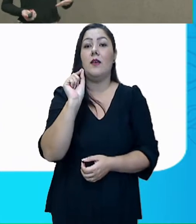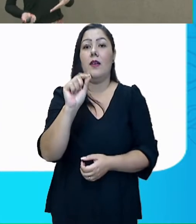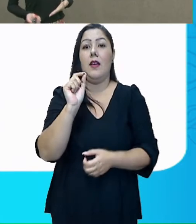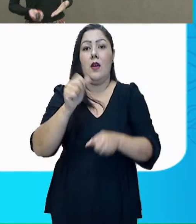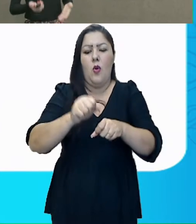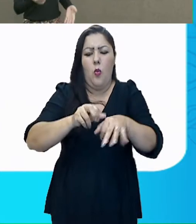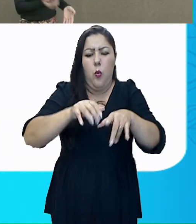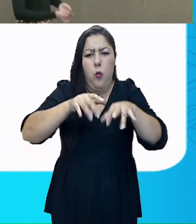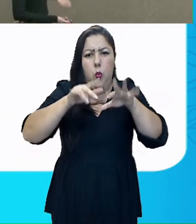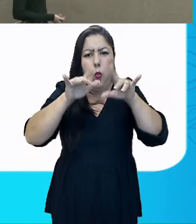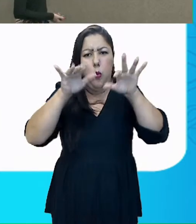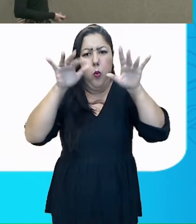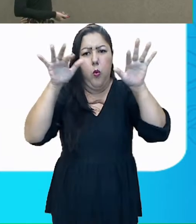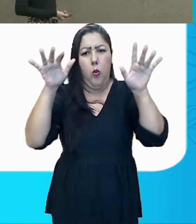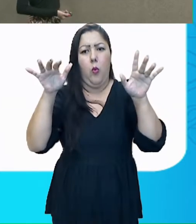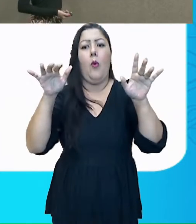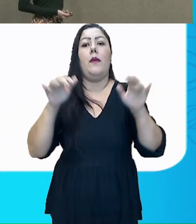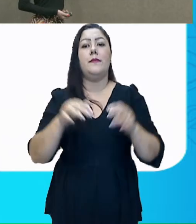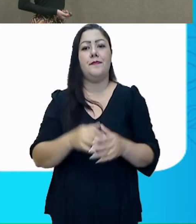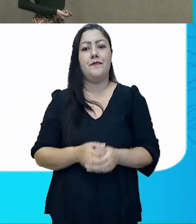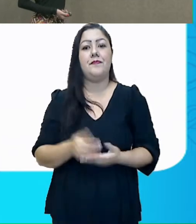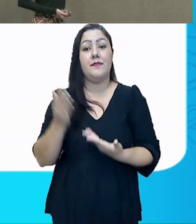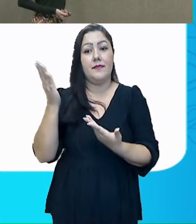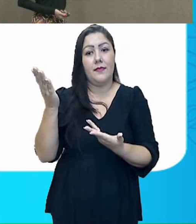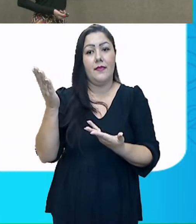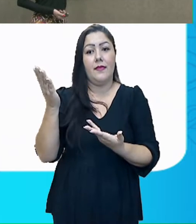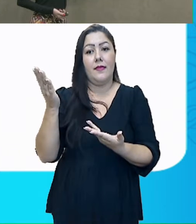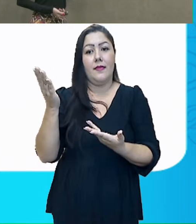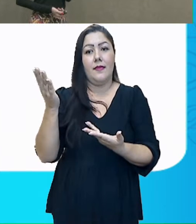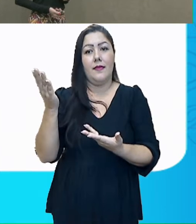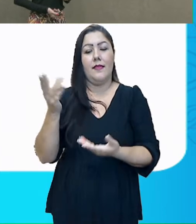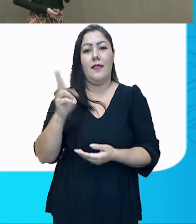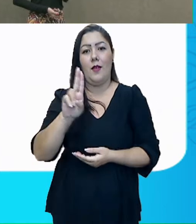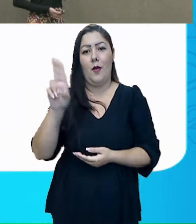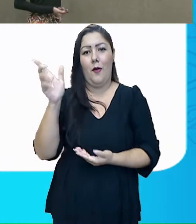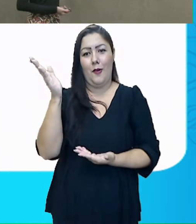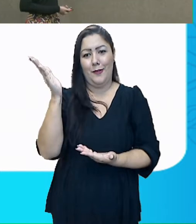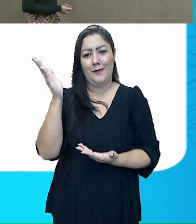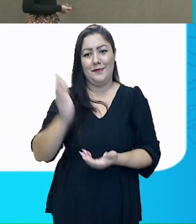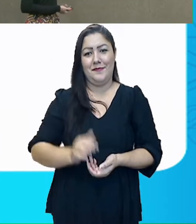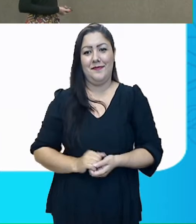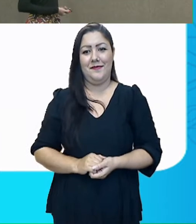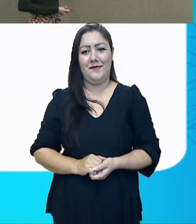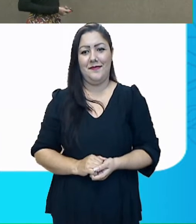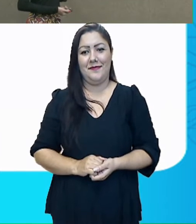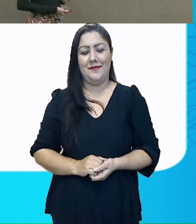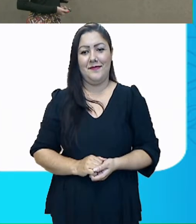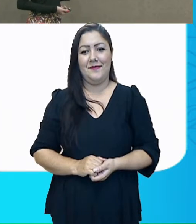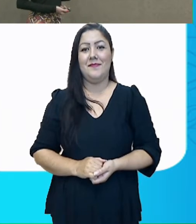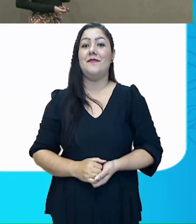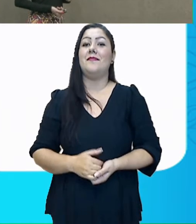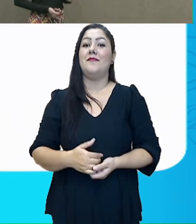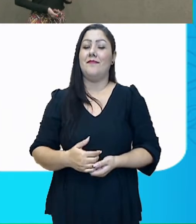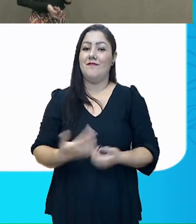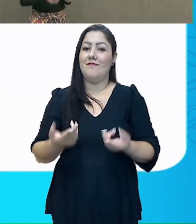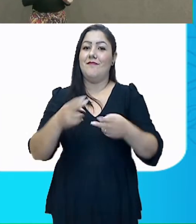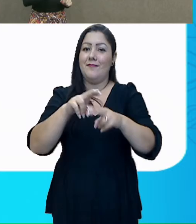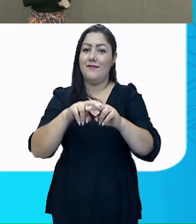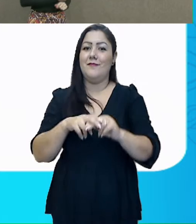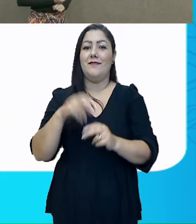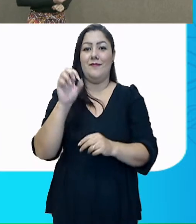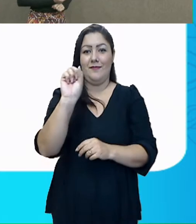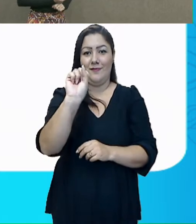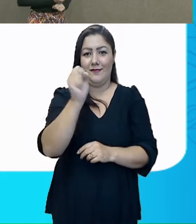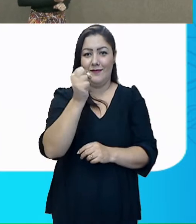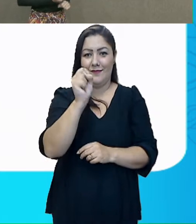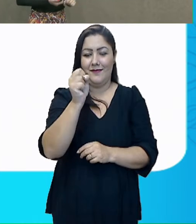S, enxofre? Sim, olha o nome de origem, sulfures, por isso a letra S.